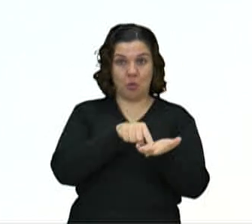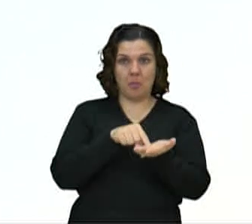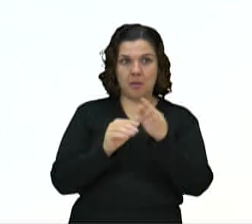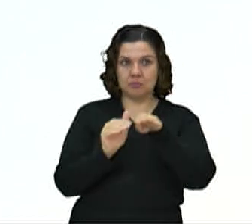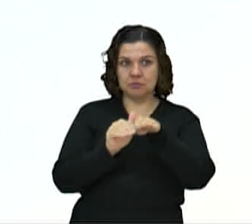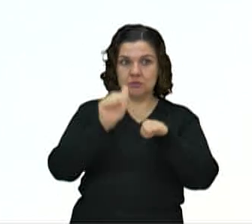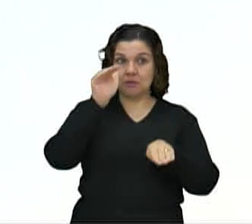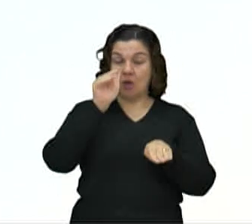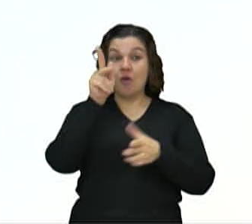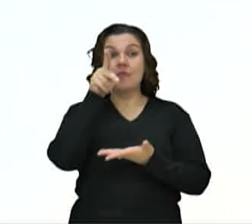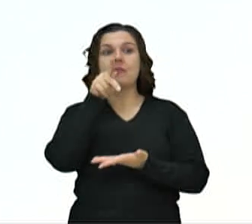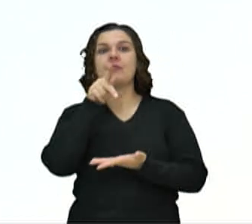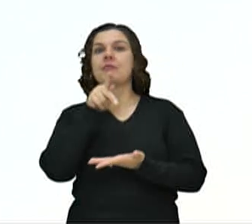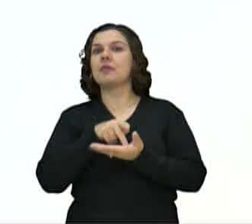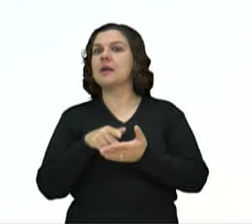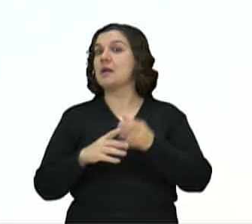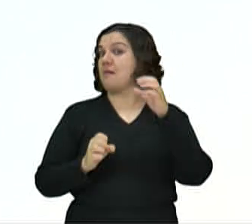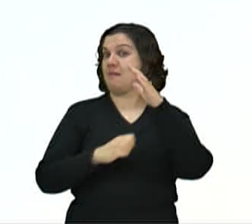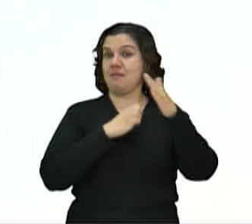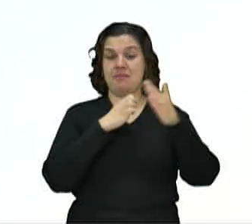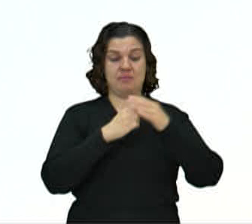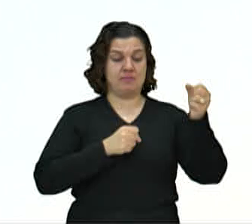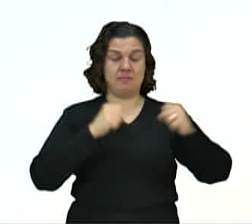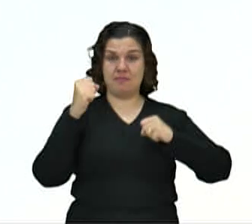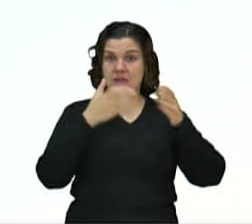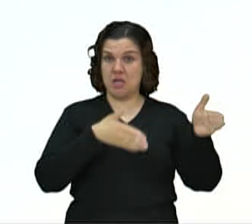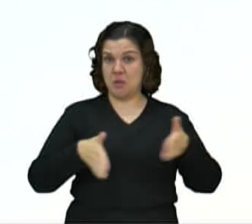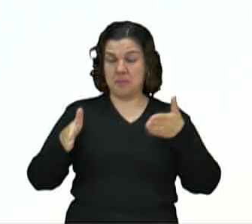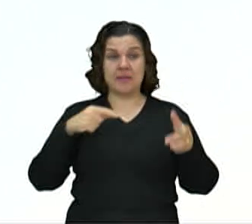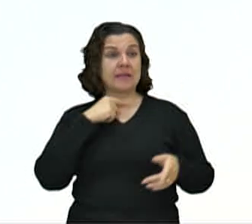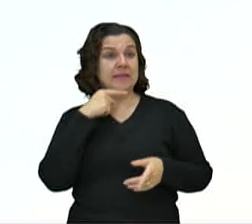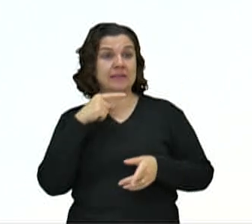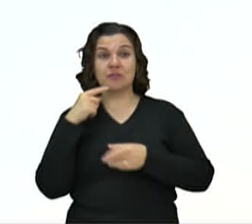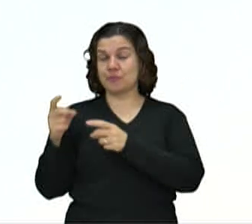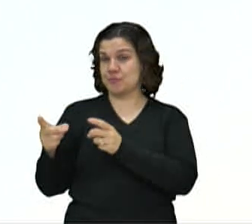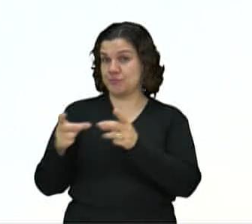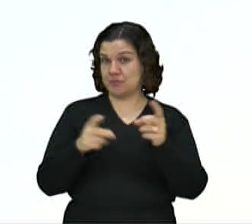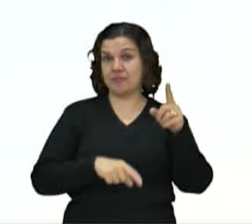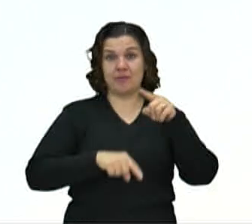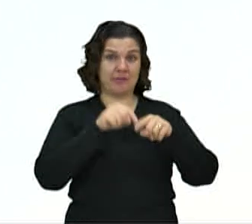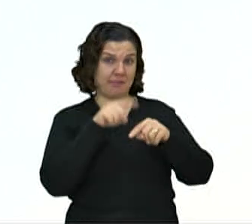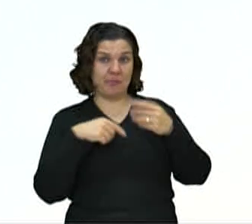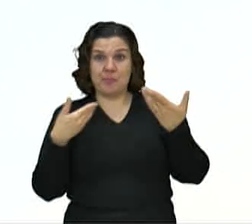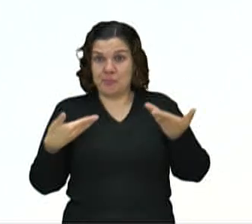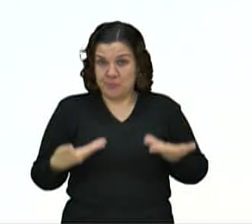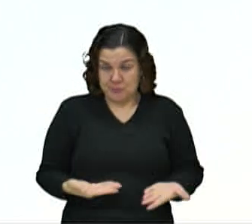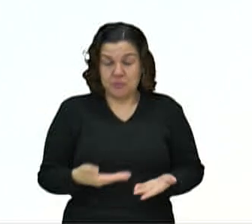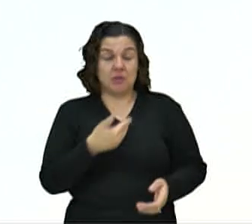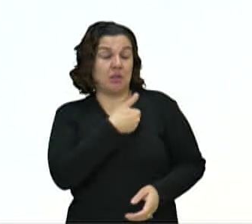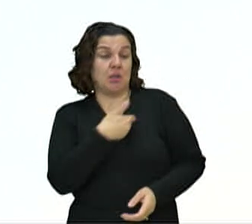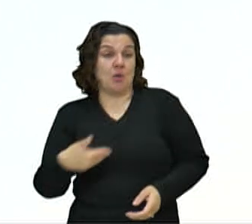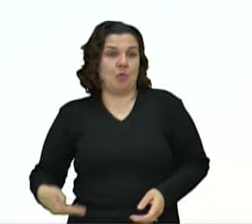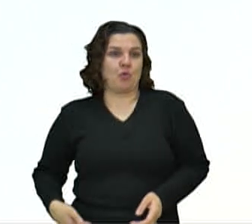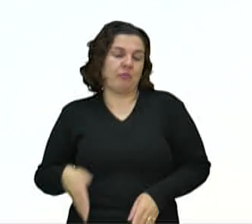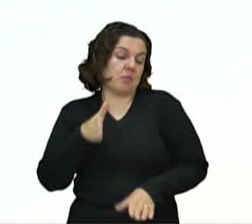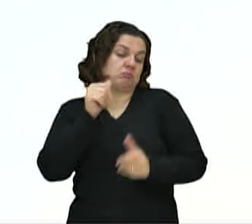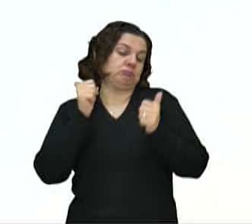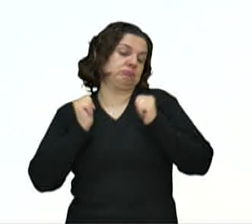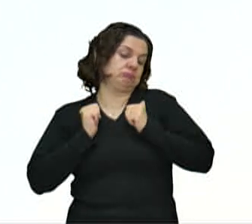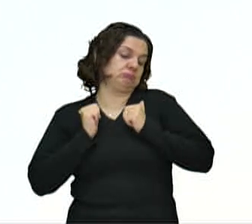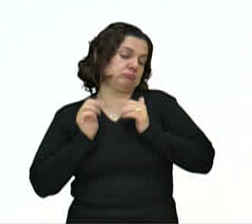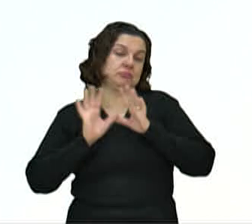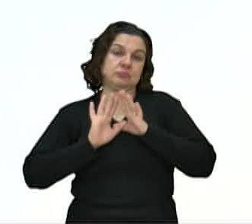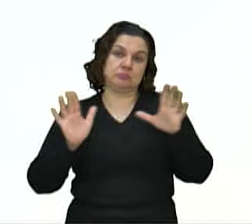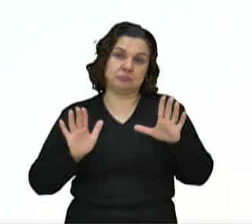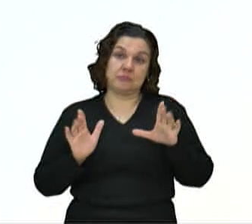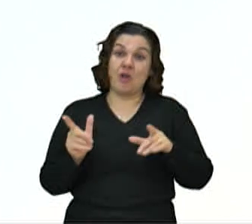ao valor real das empresas, que não conseguiam vender seus produtos, e o governo não interferia. O valor da